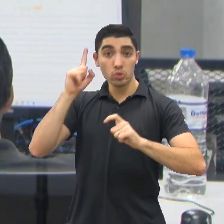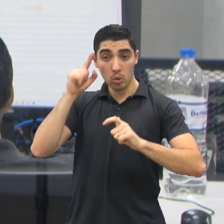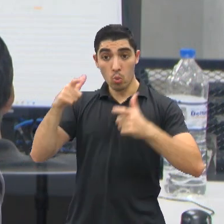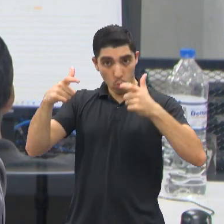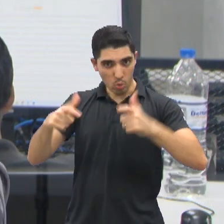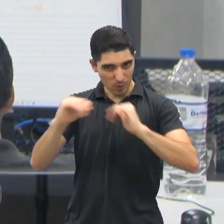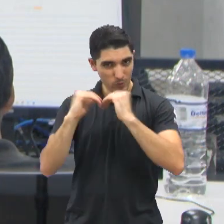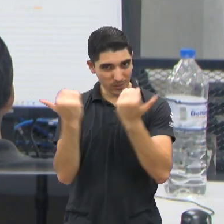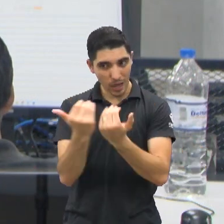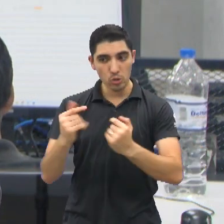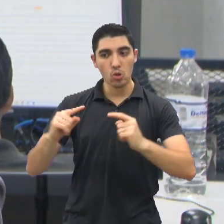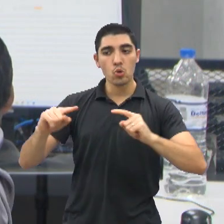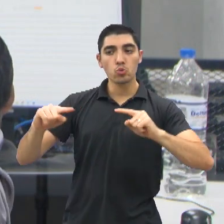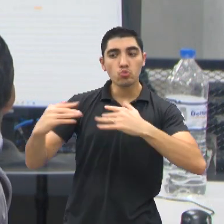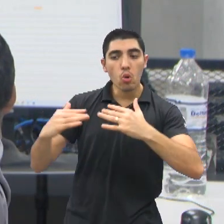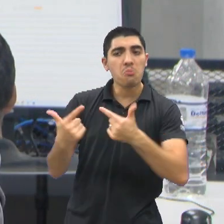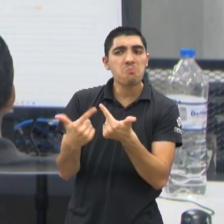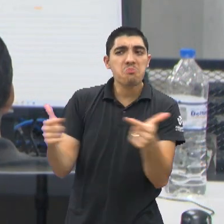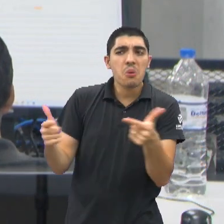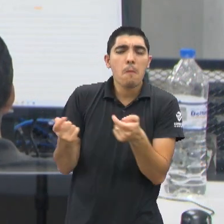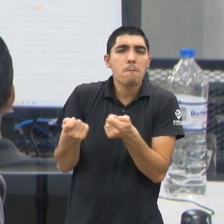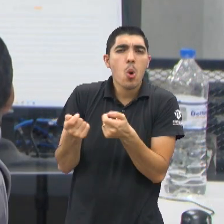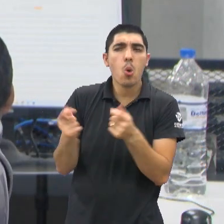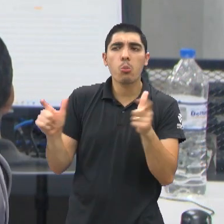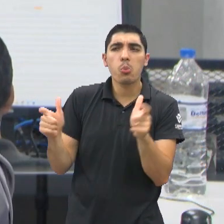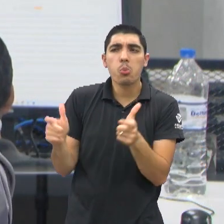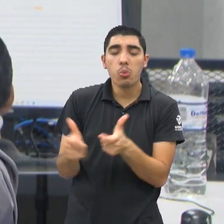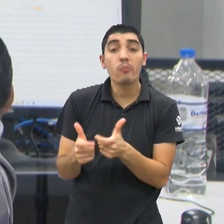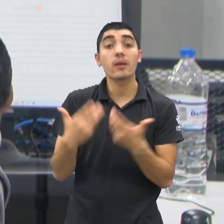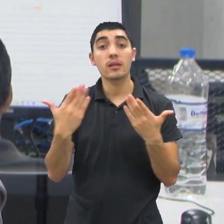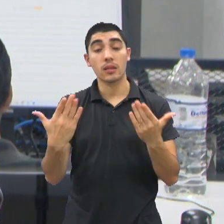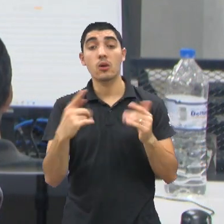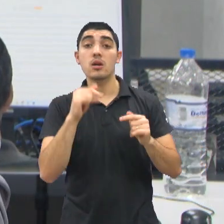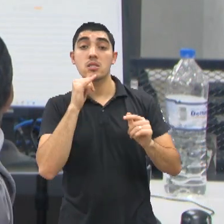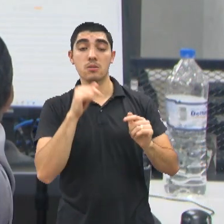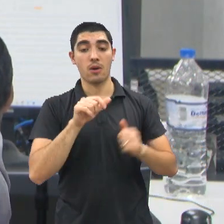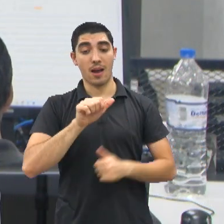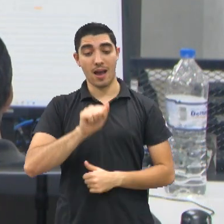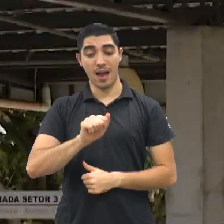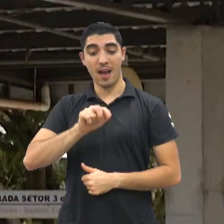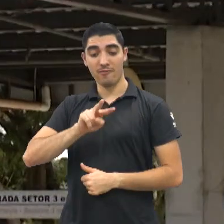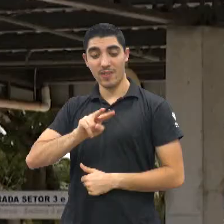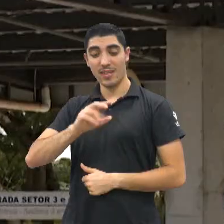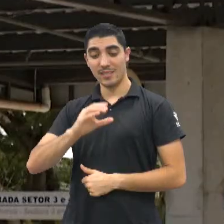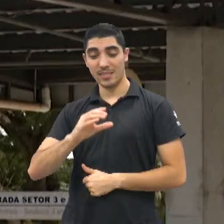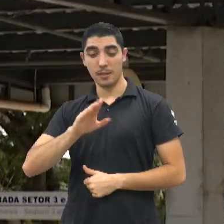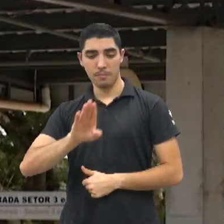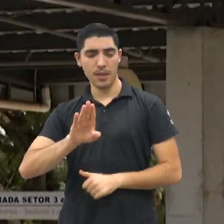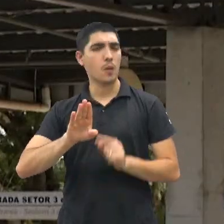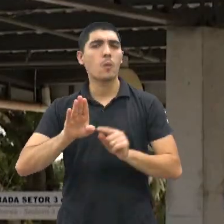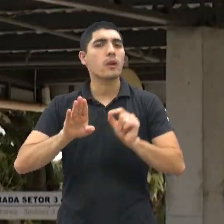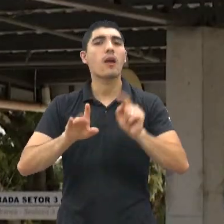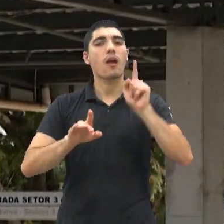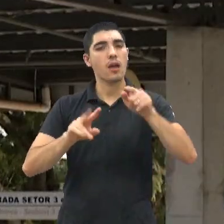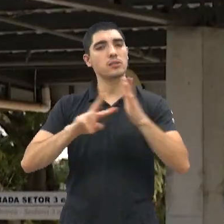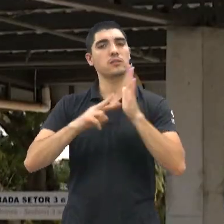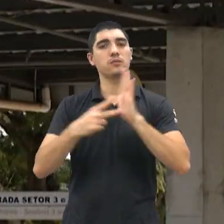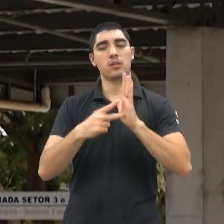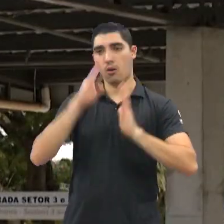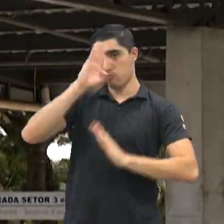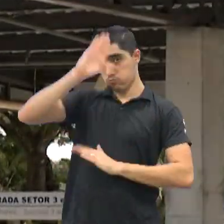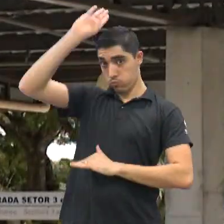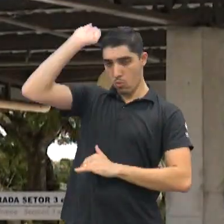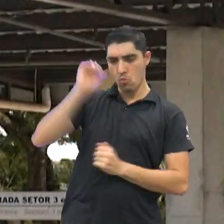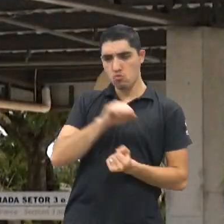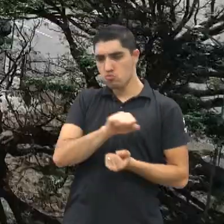aconteceu foi o seguinte os laudos de avcb que é o div vistoria do Corpo de Bombeiros e o de